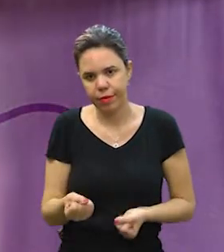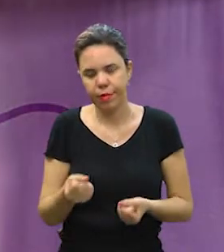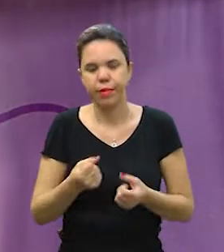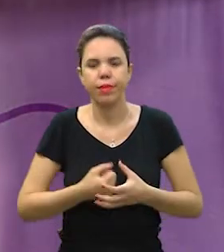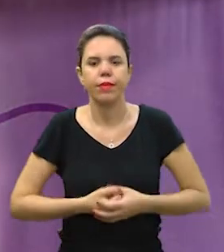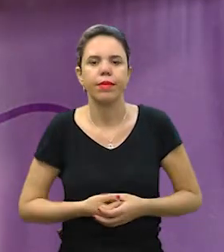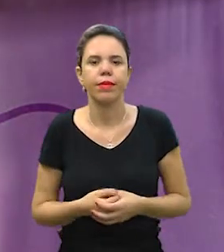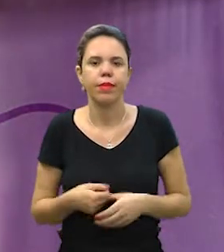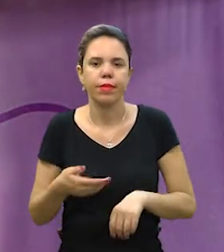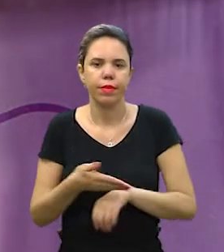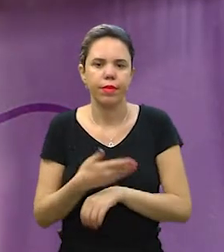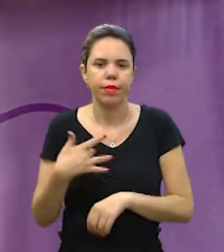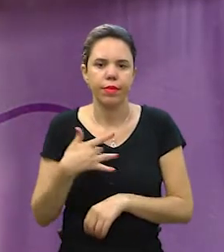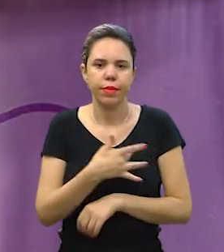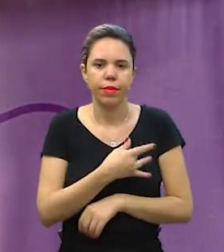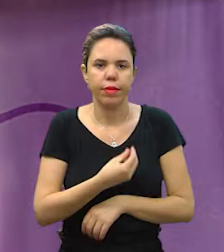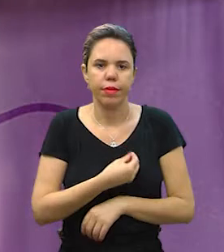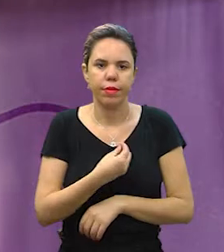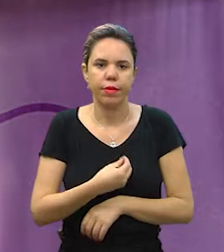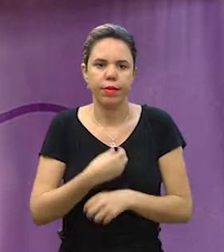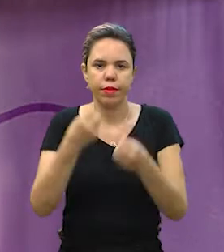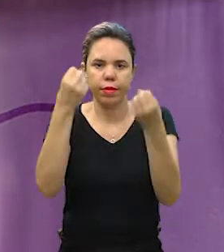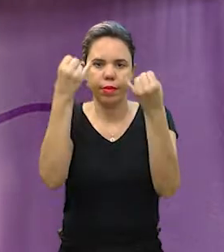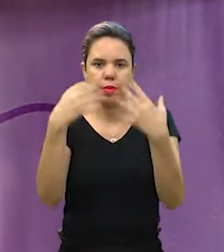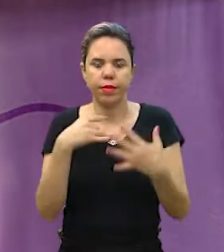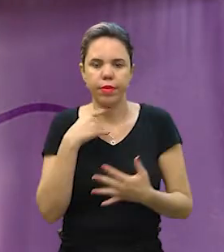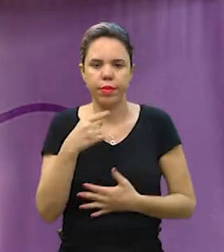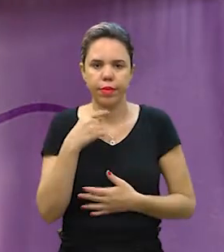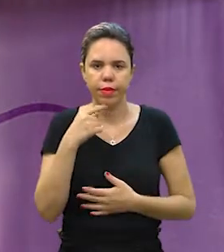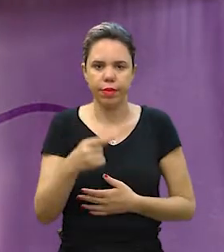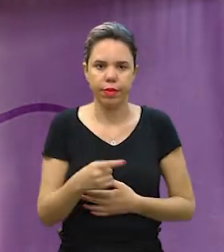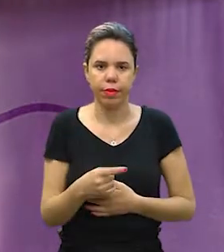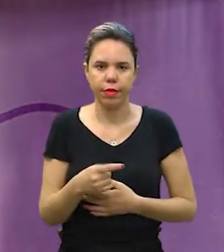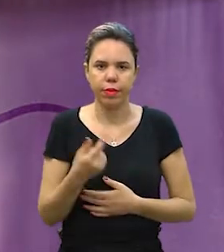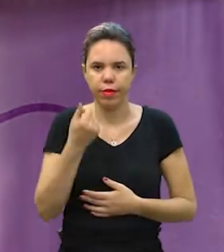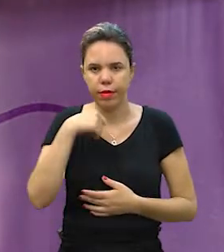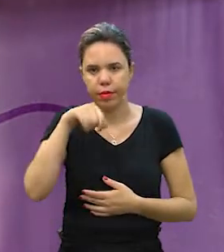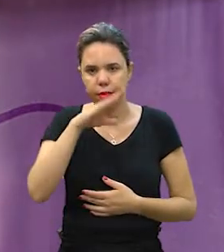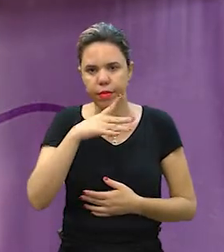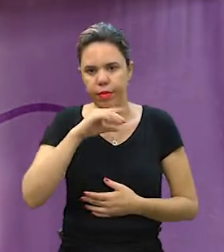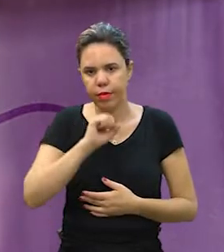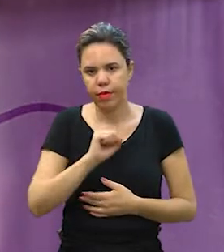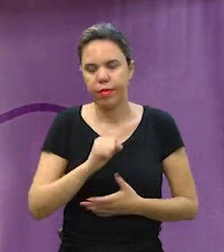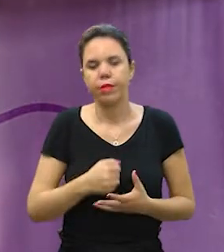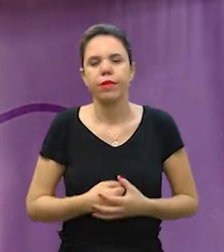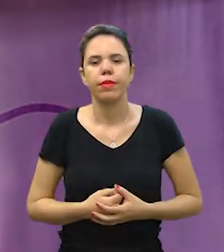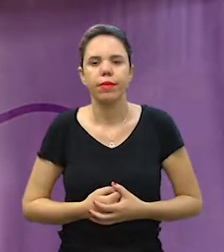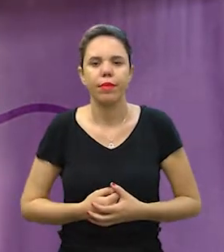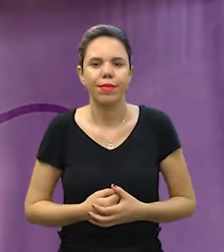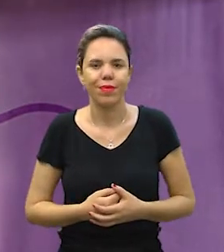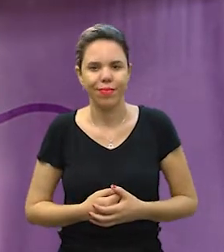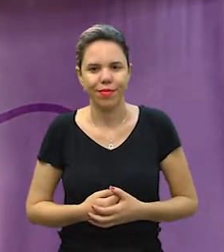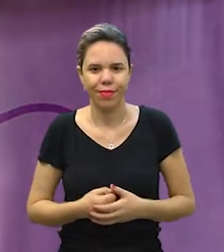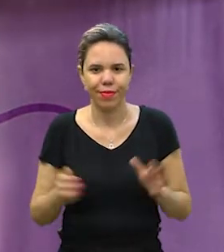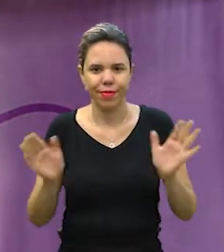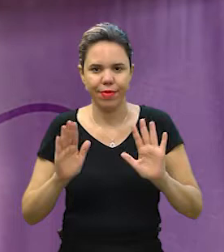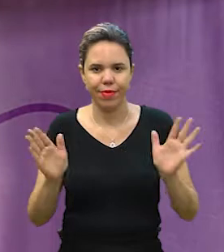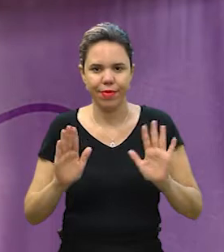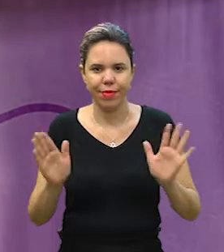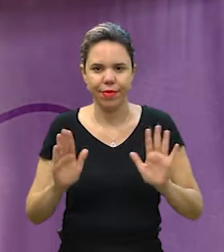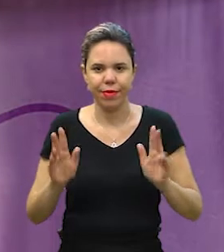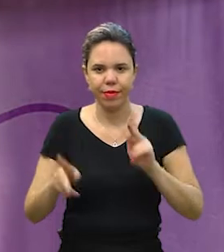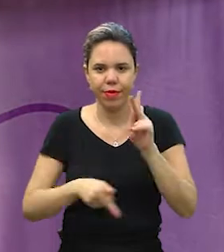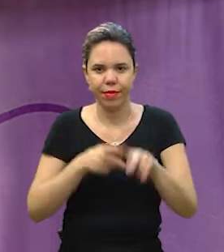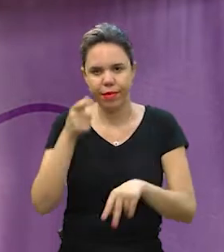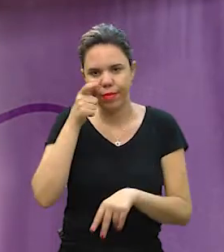aceitar participar aqui do Saúde e Vida e esclarecer todas as dúvidas das mamães e dos papais. Olá, Viviane.